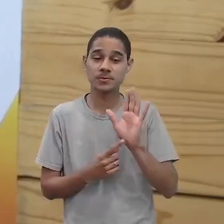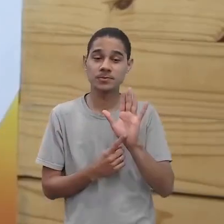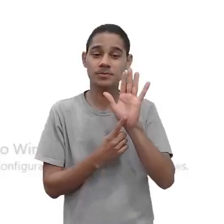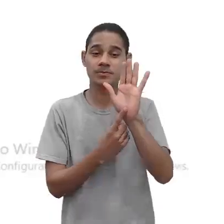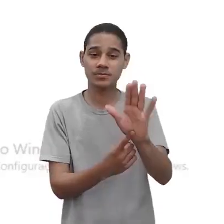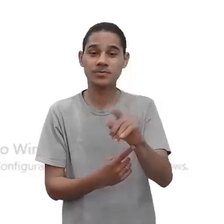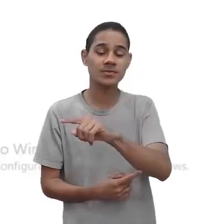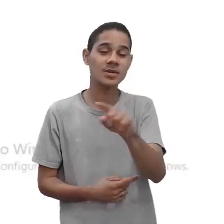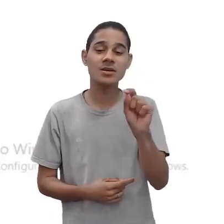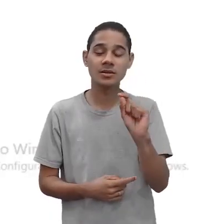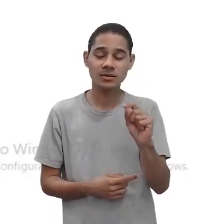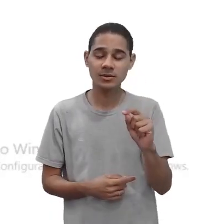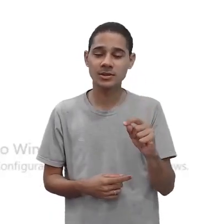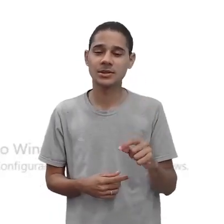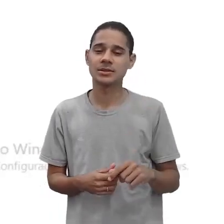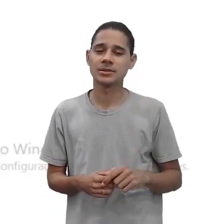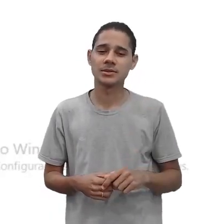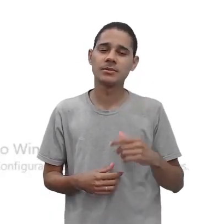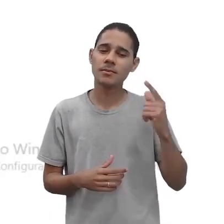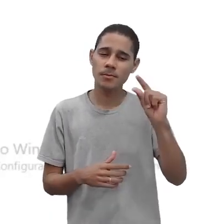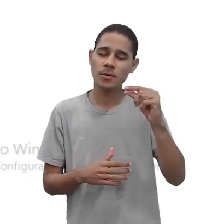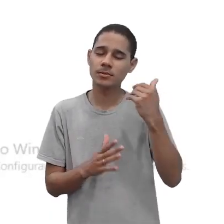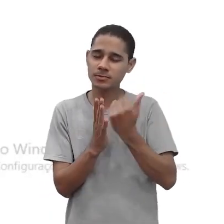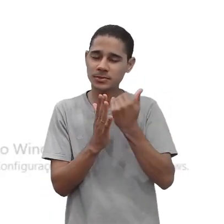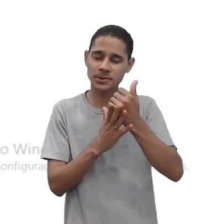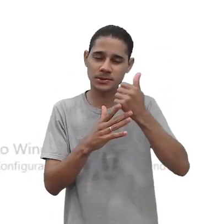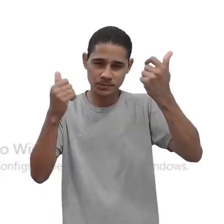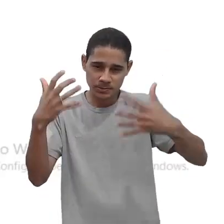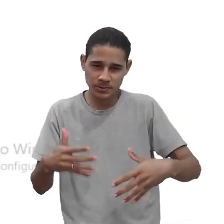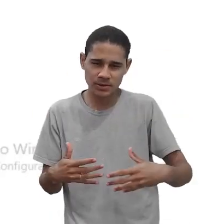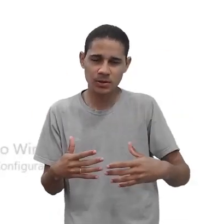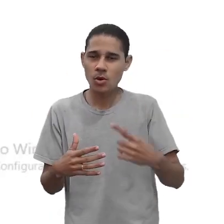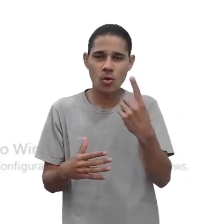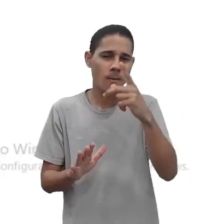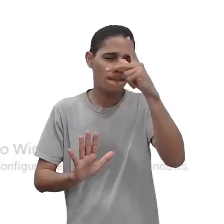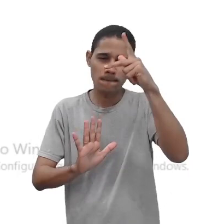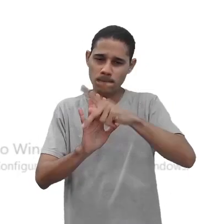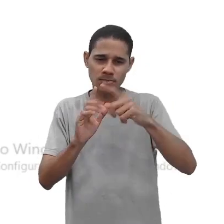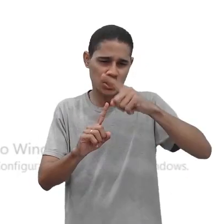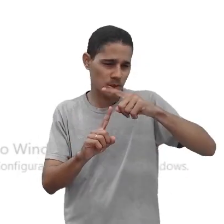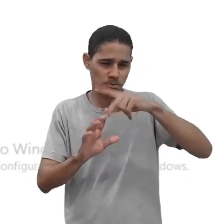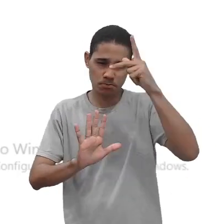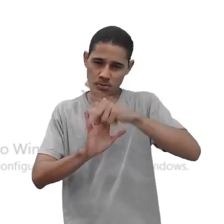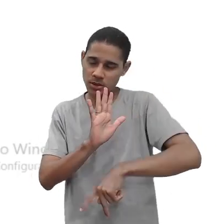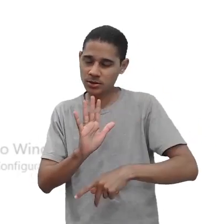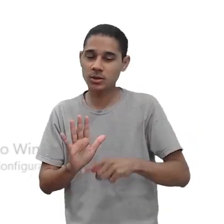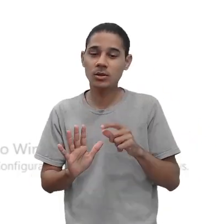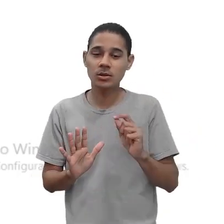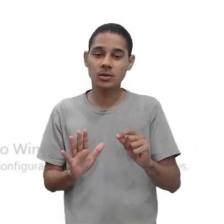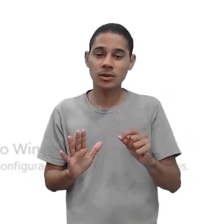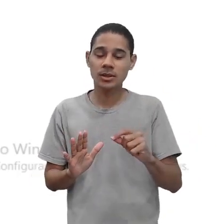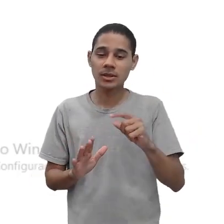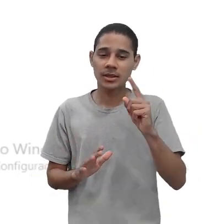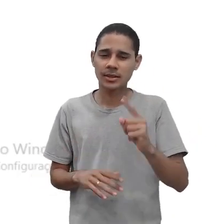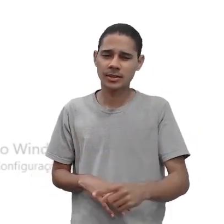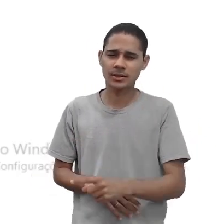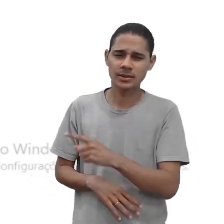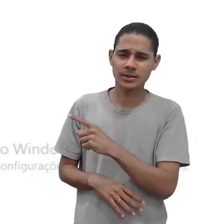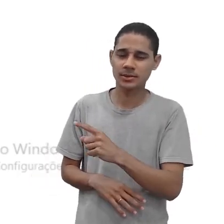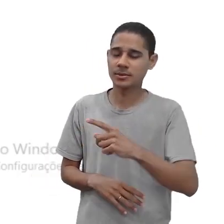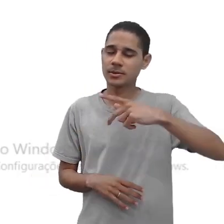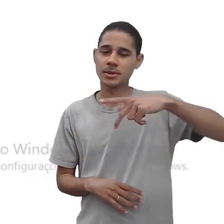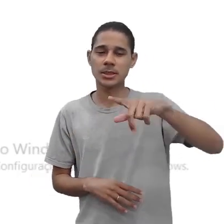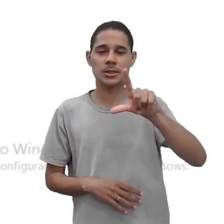só para a gente estar falando um pouco mais de um tipo desses de projeto, dentro dessa representação gráfica, que é a questão da planta